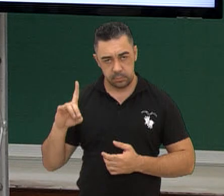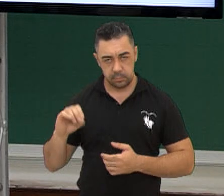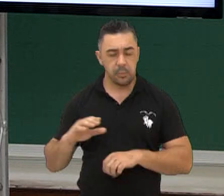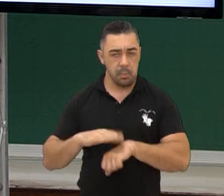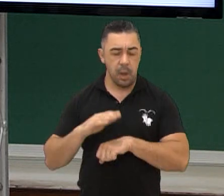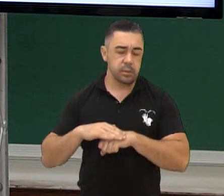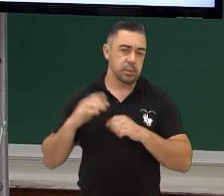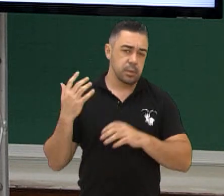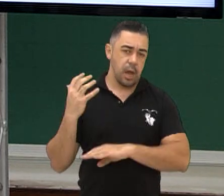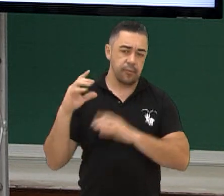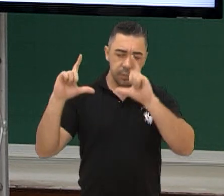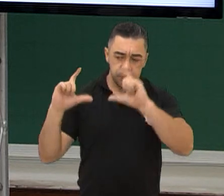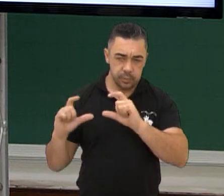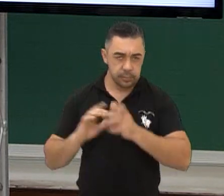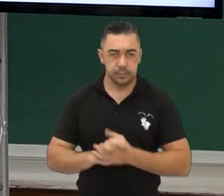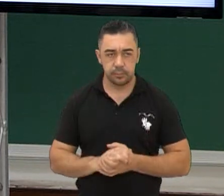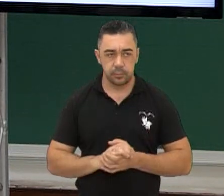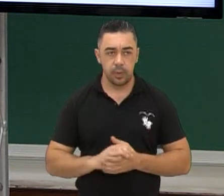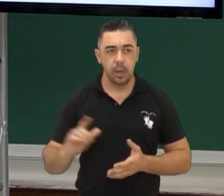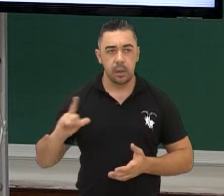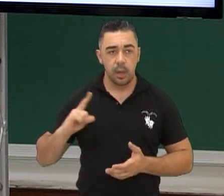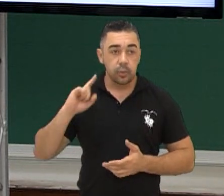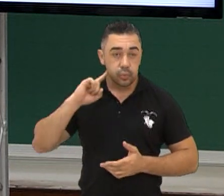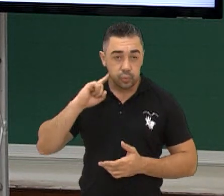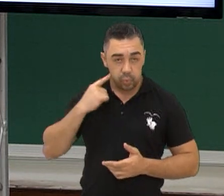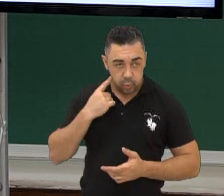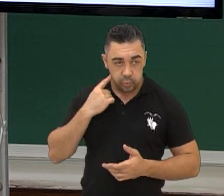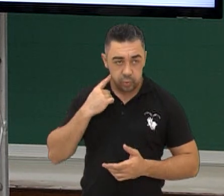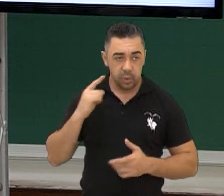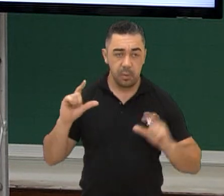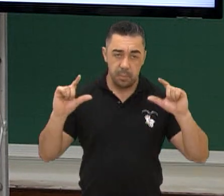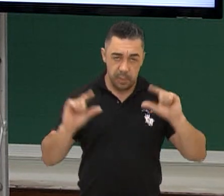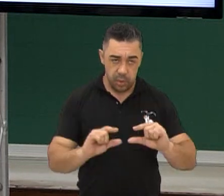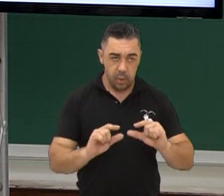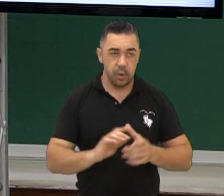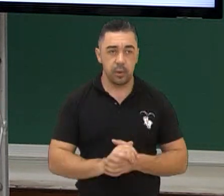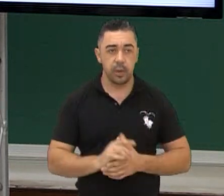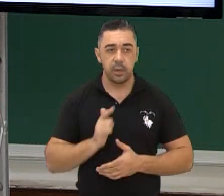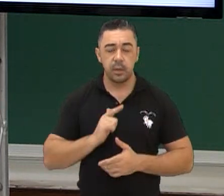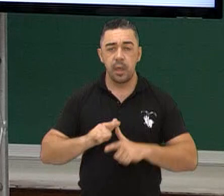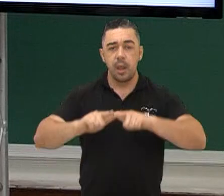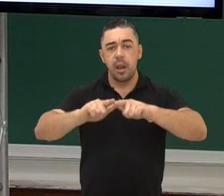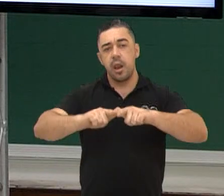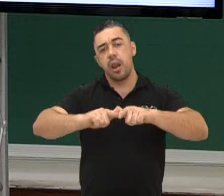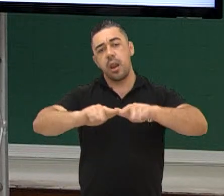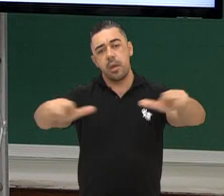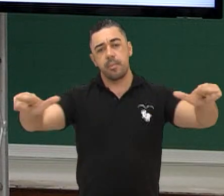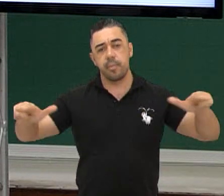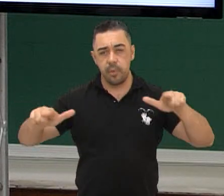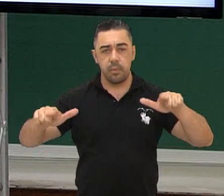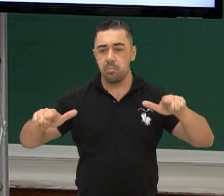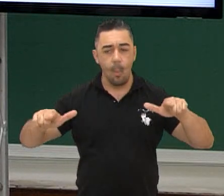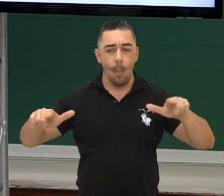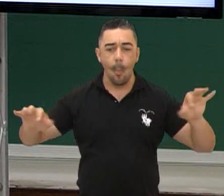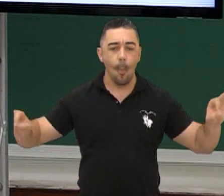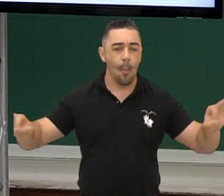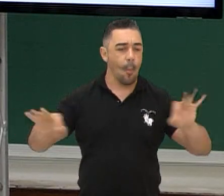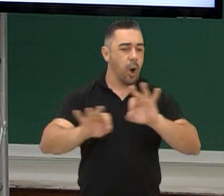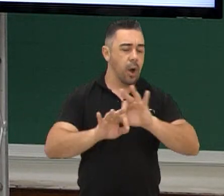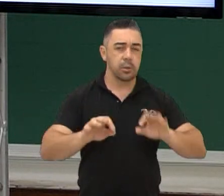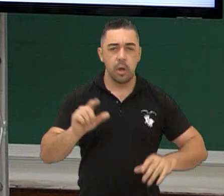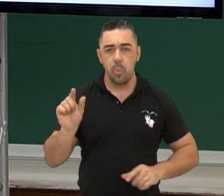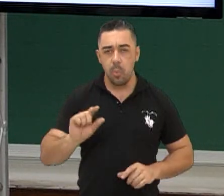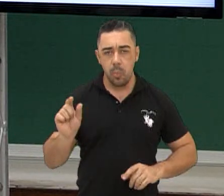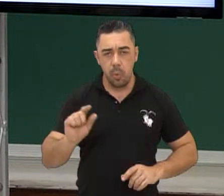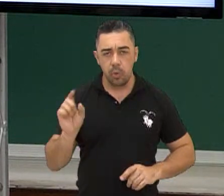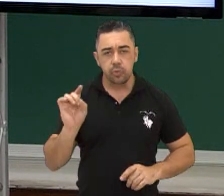arbustos mesmo. Campo sujo, que os arbustos são um pouquinho menores. E o campo limpo, que parece mais um campo mesmo, tá? Tem um pouco menos